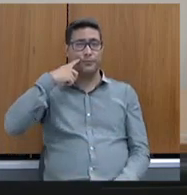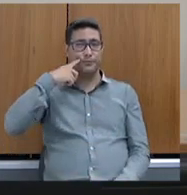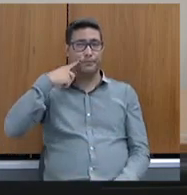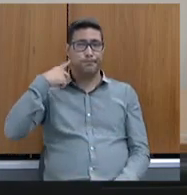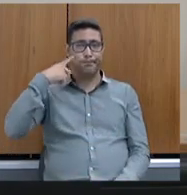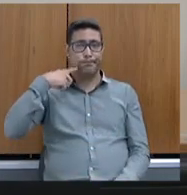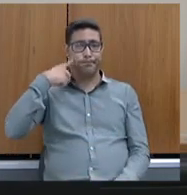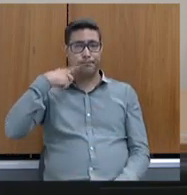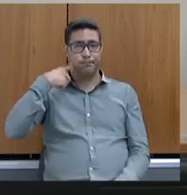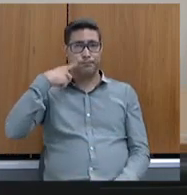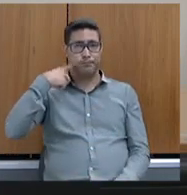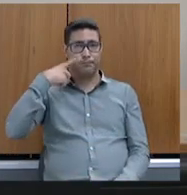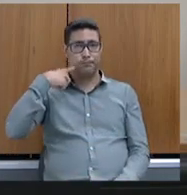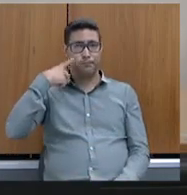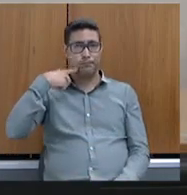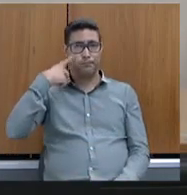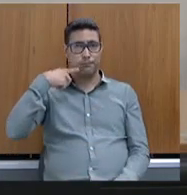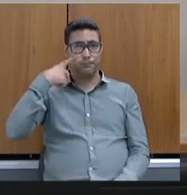e